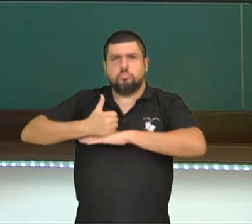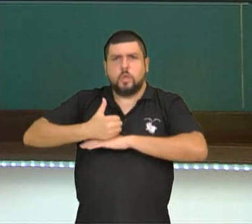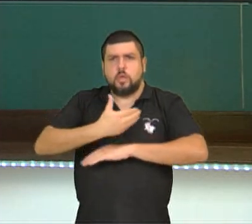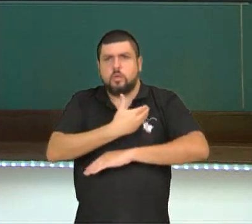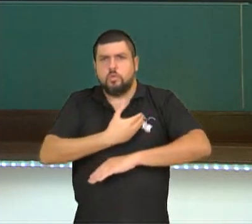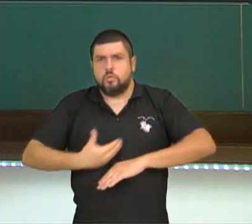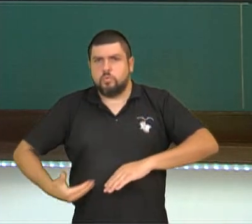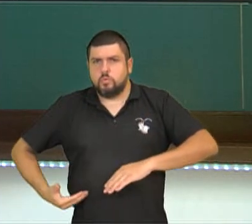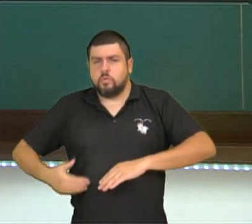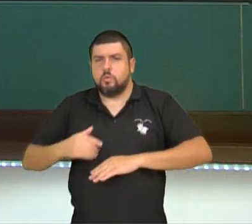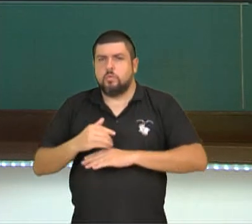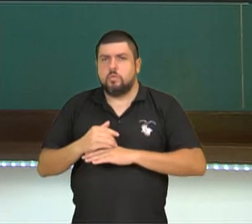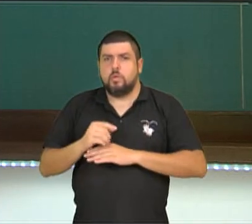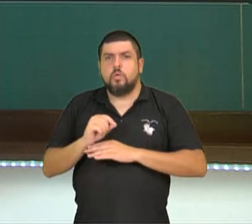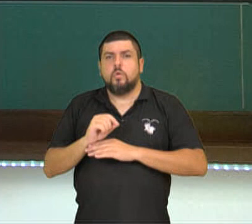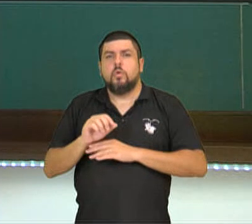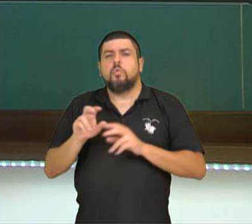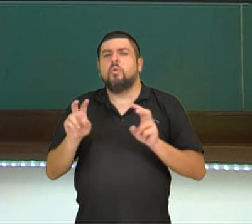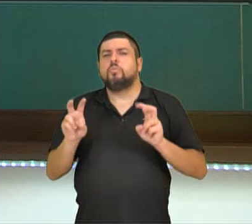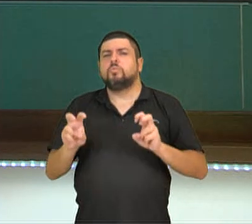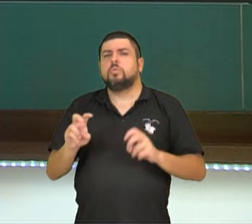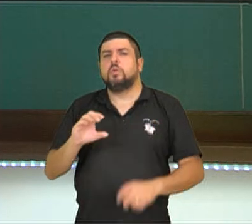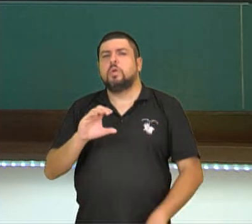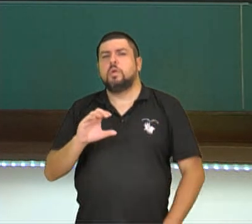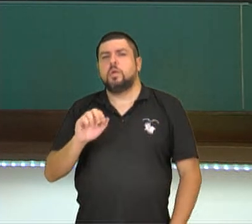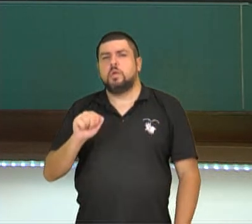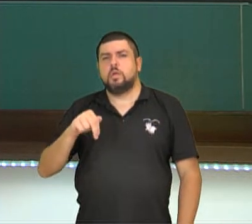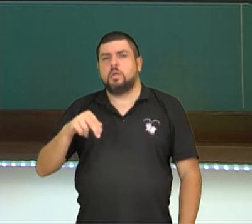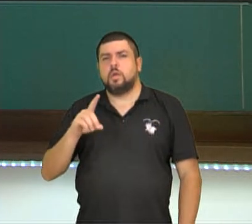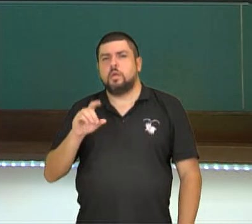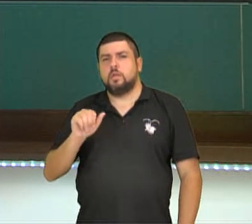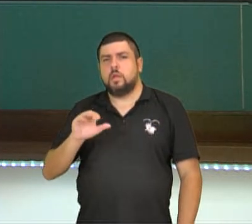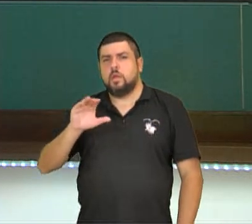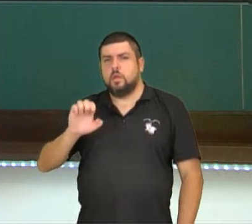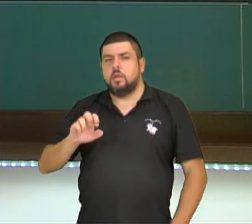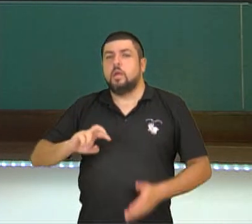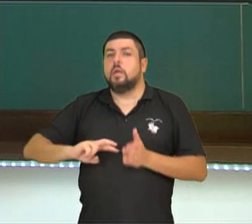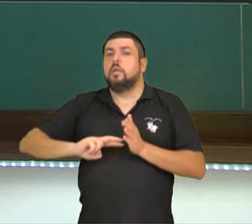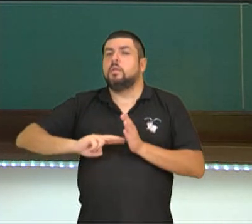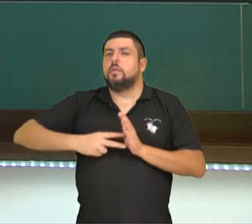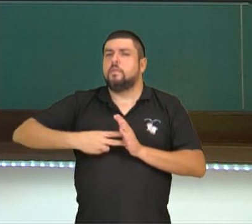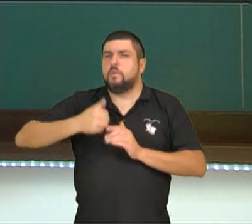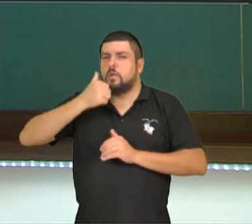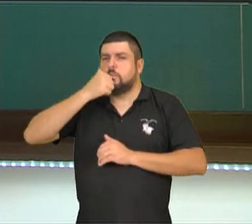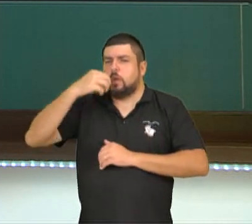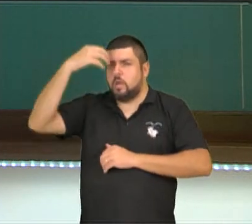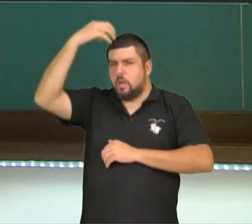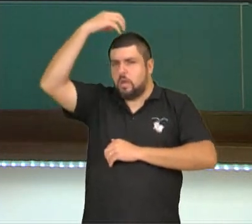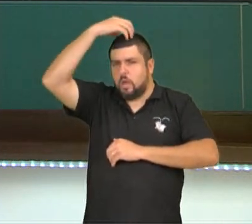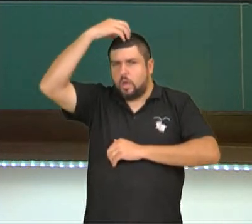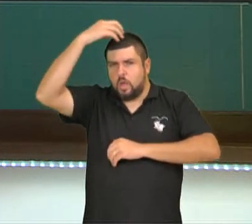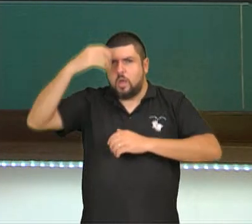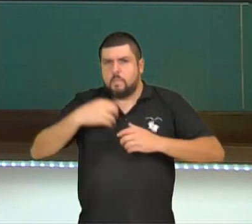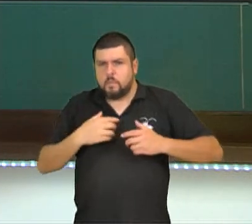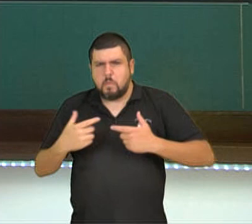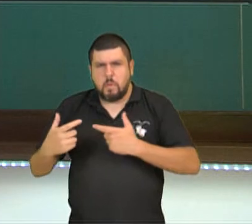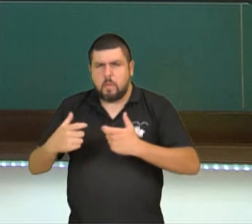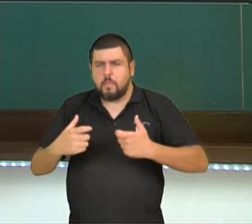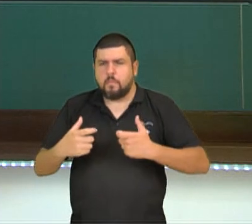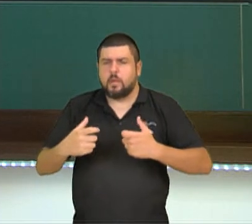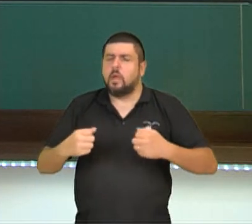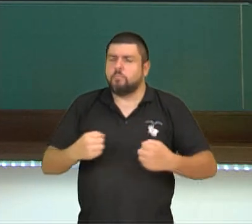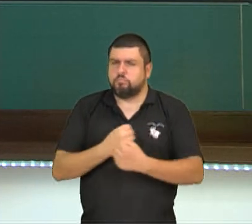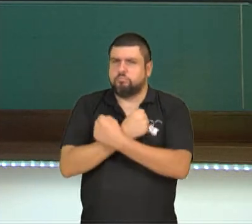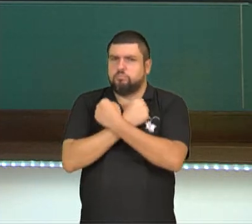um título chamado de Candace, que significa rainhas guerreiras. Eu sei que vocês estão pensando, Wakanda para sempre.